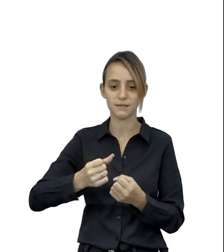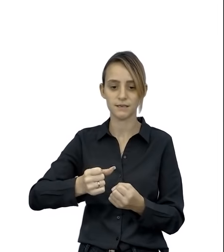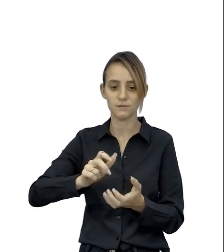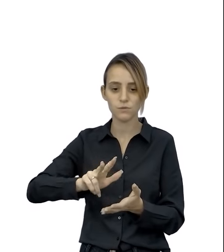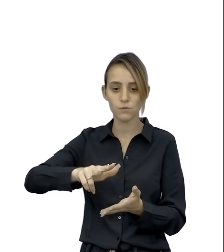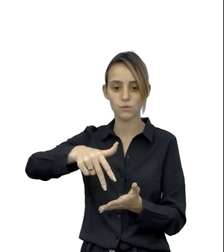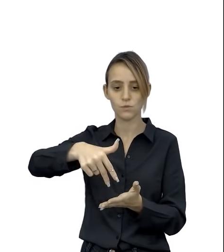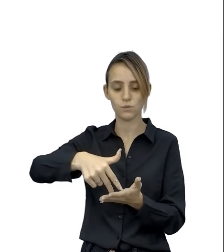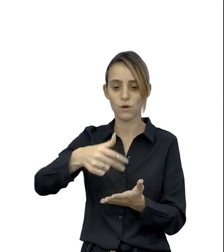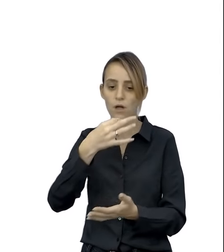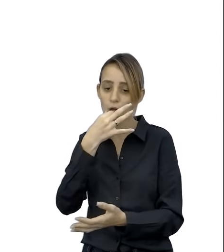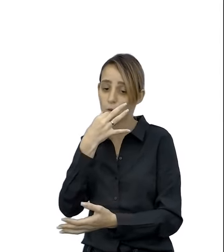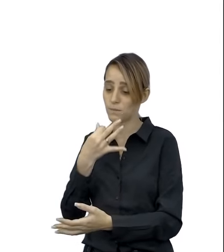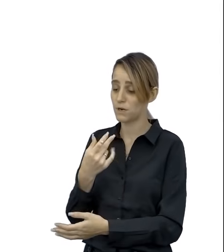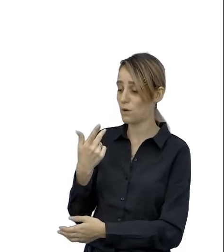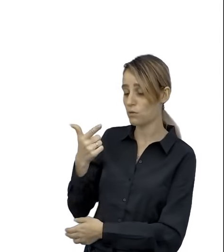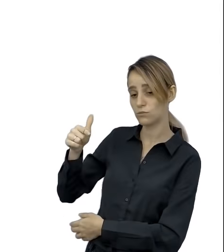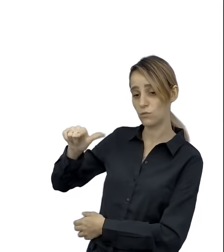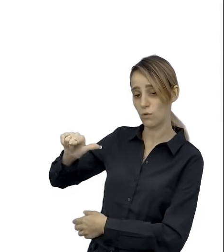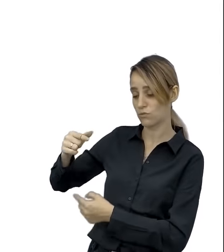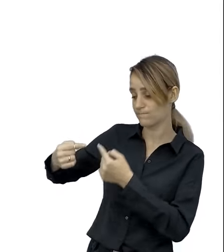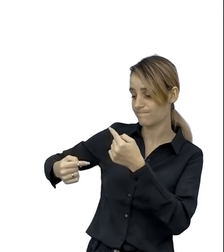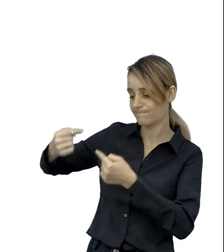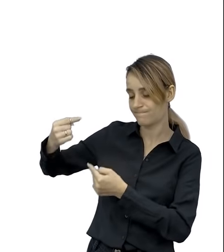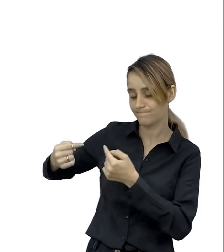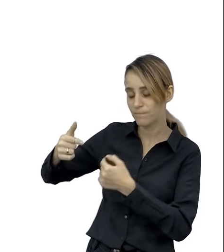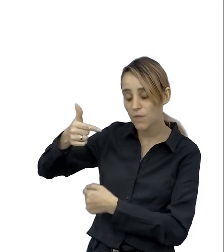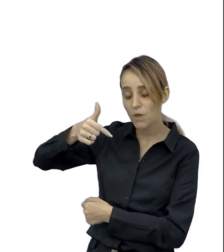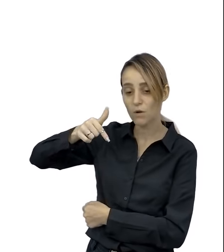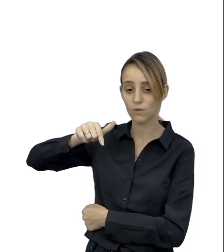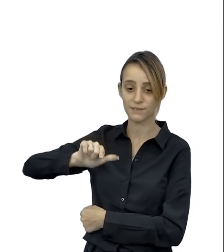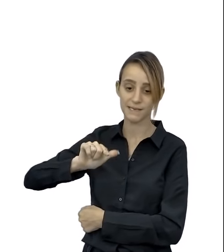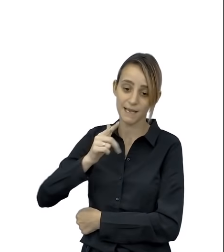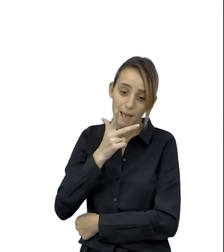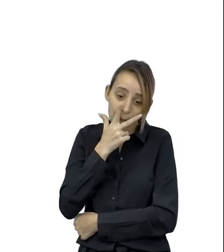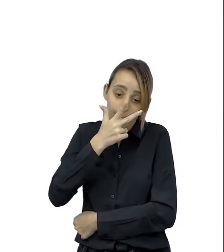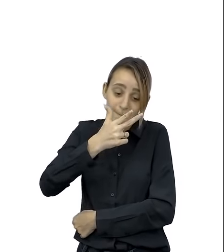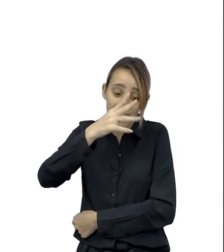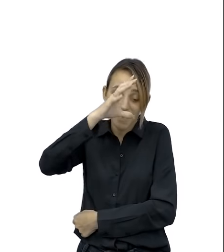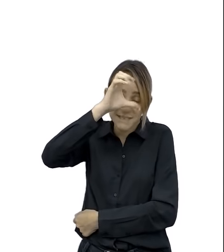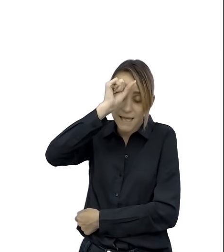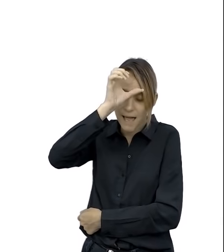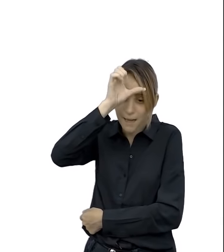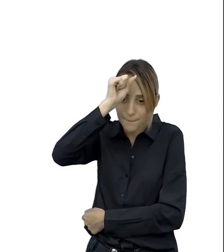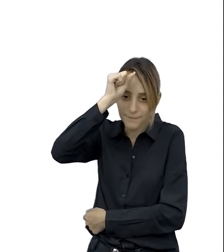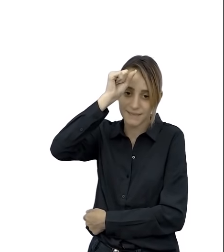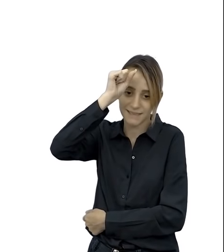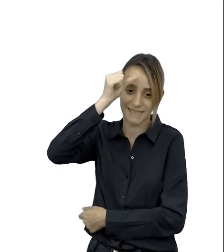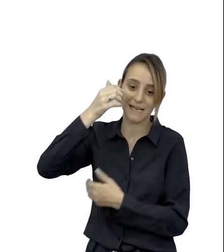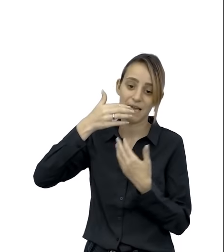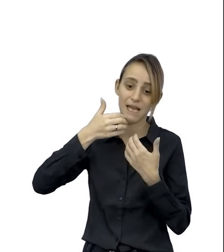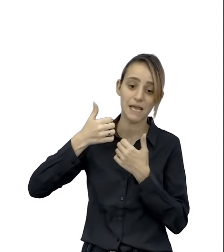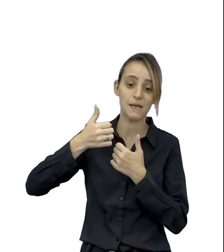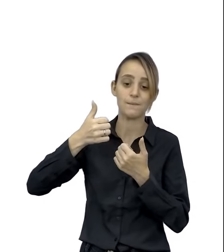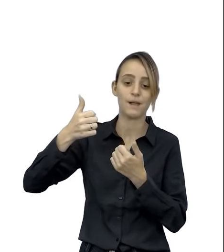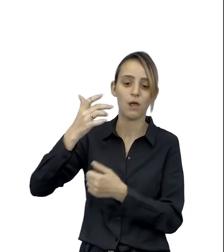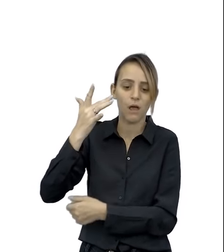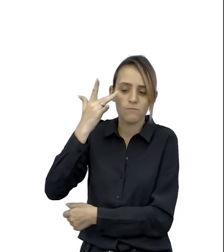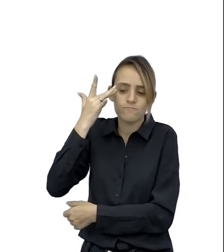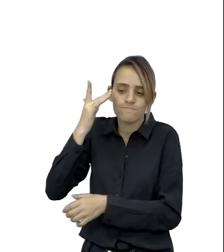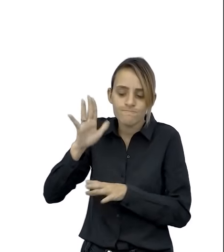ao argumento do colega. E isso gera muito aprendizado pensando na disciplina